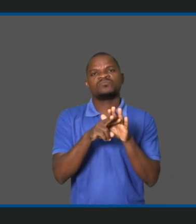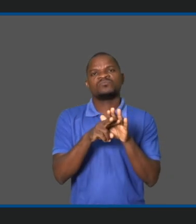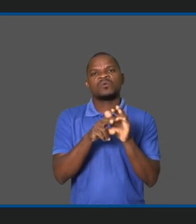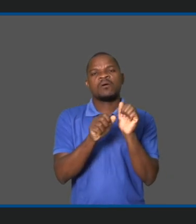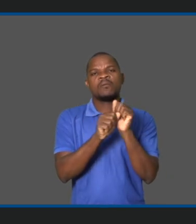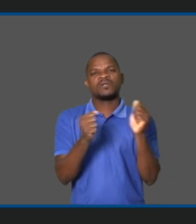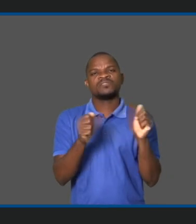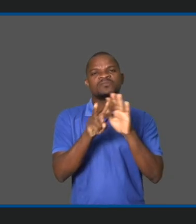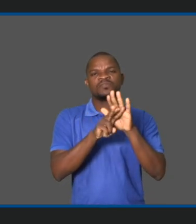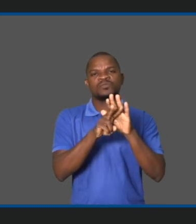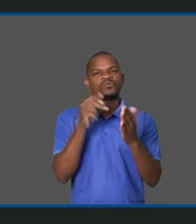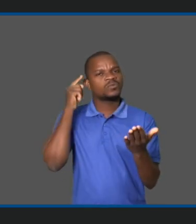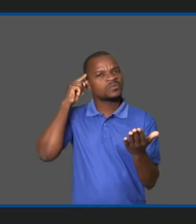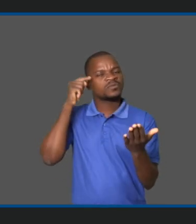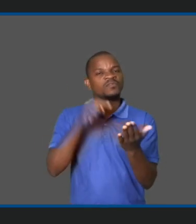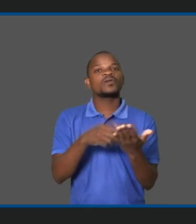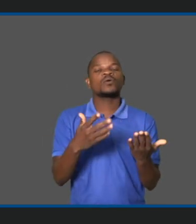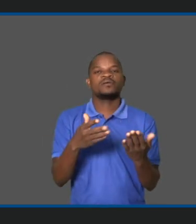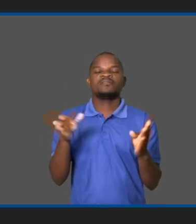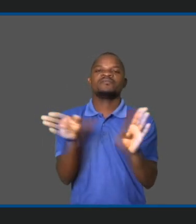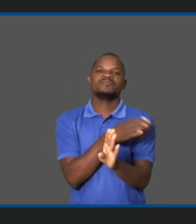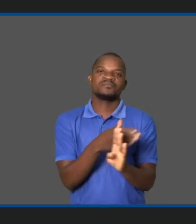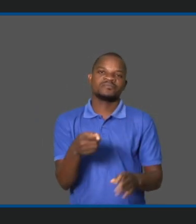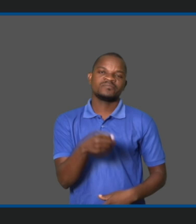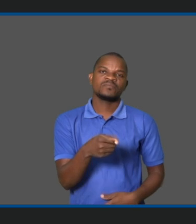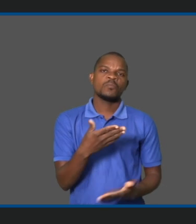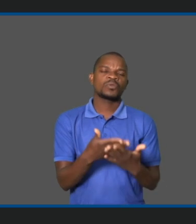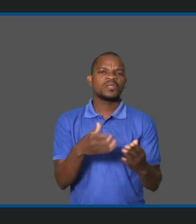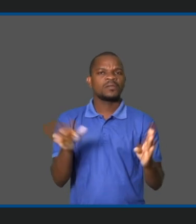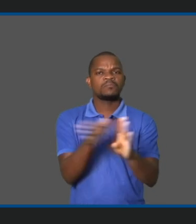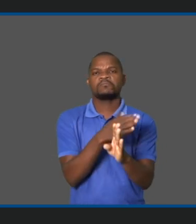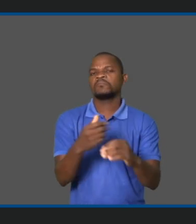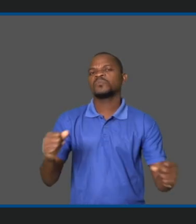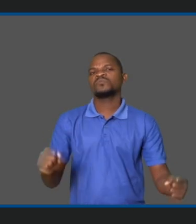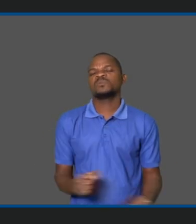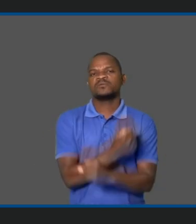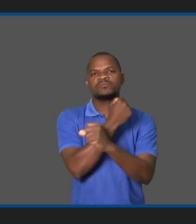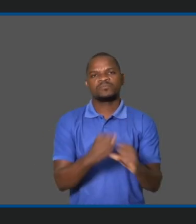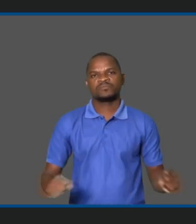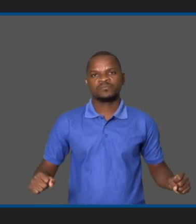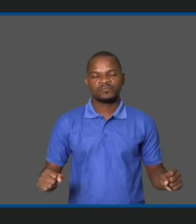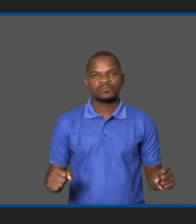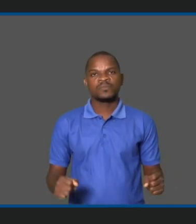nada justifica a violência. Sobretudo na situação